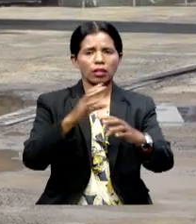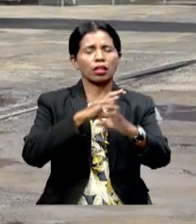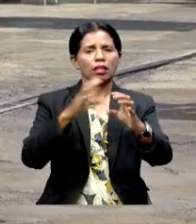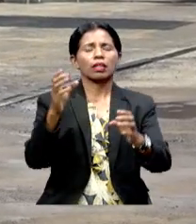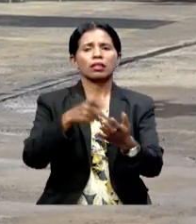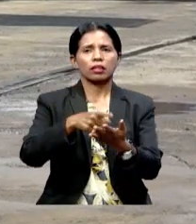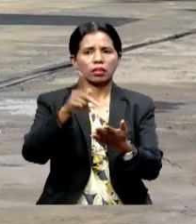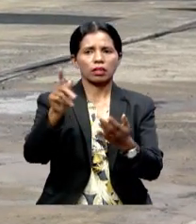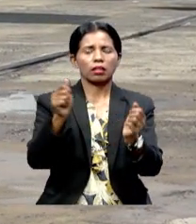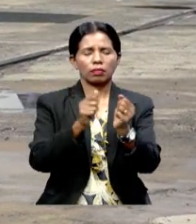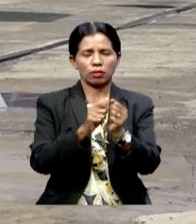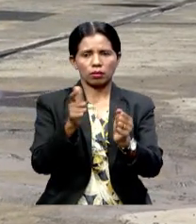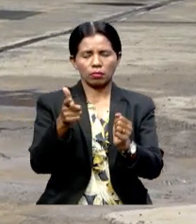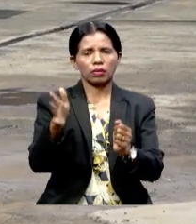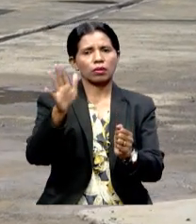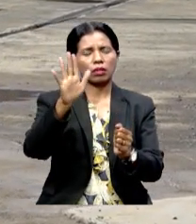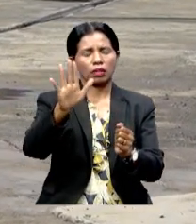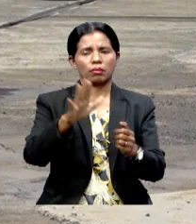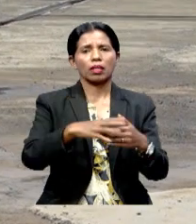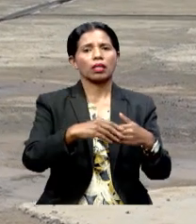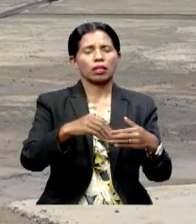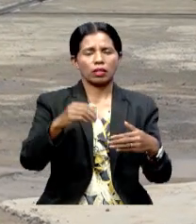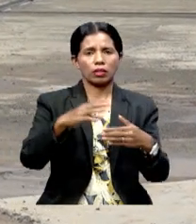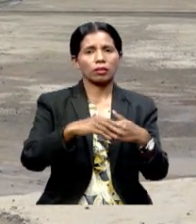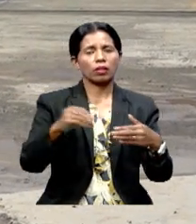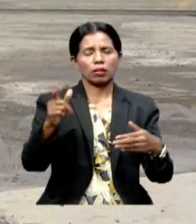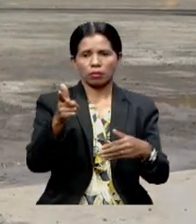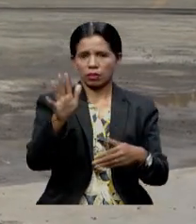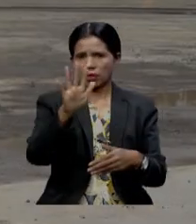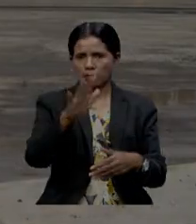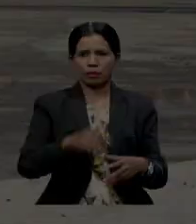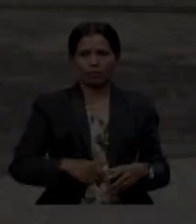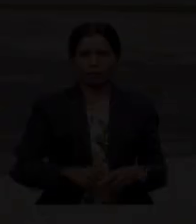se lutasse do Larua Nulo Recém-Lima. Lamberto da Silva, Laura Xavier, GMN.